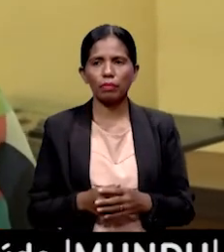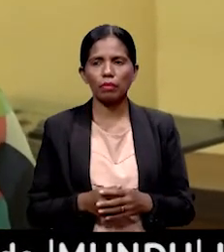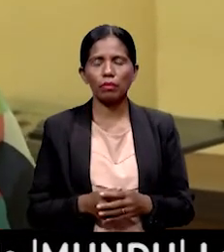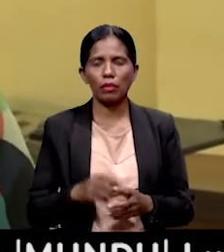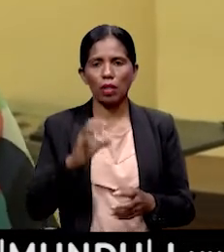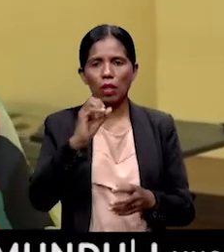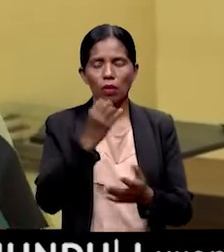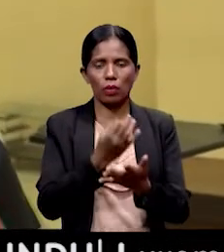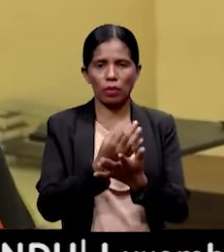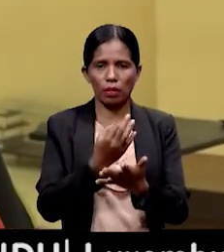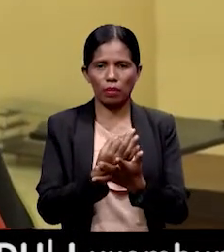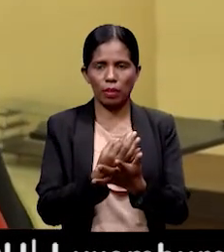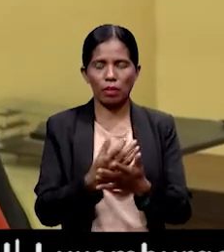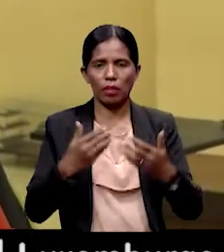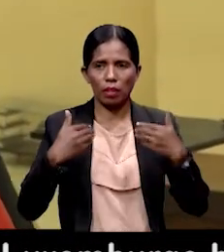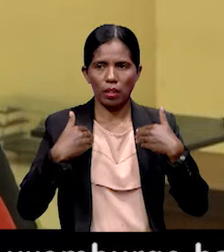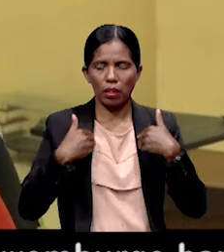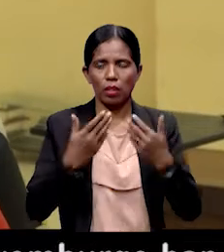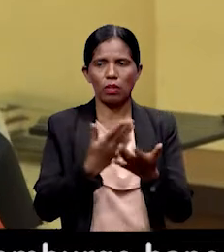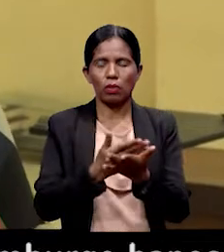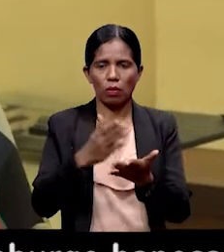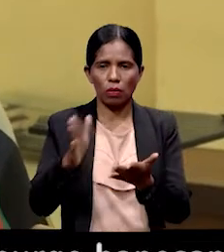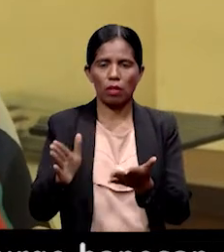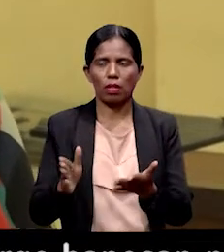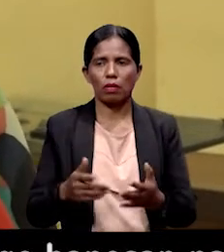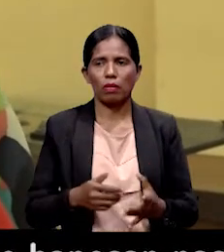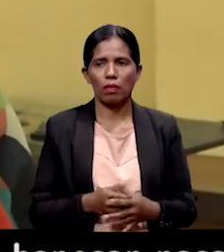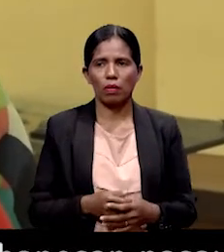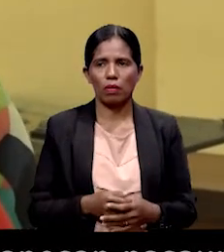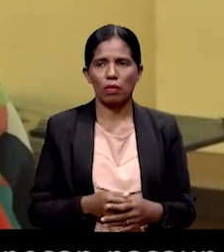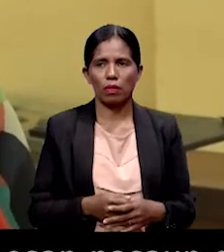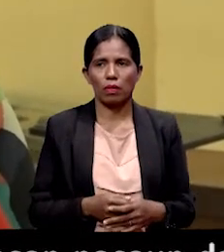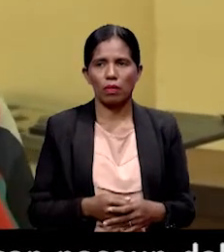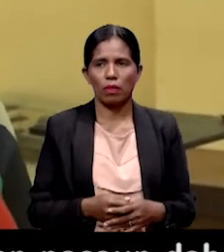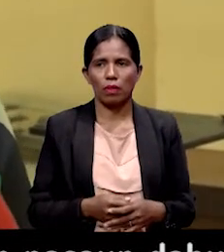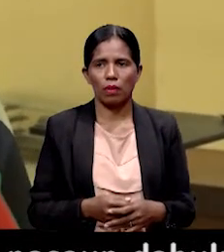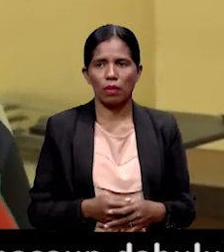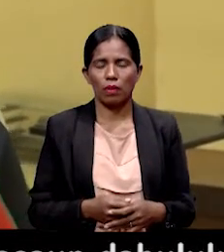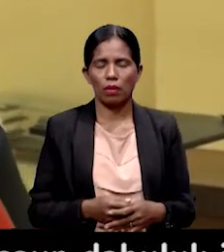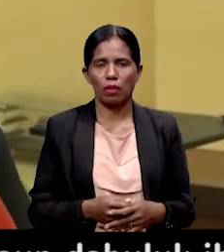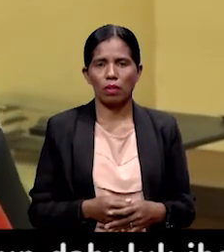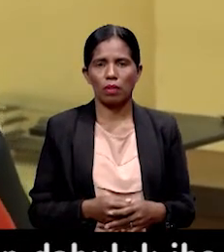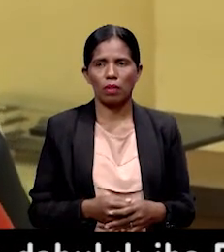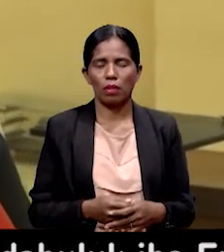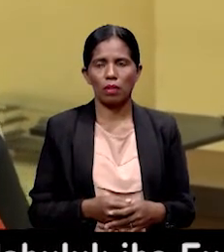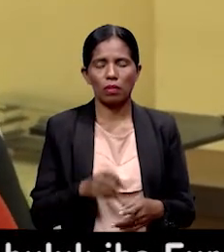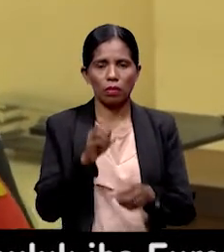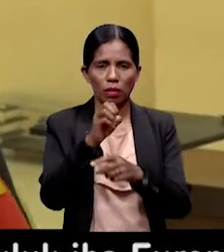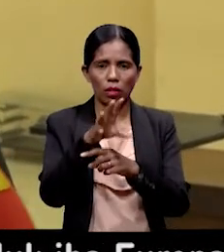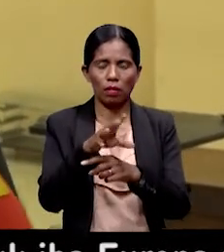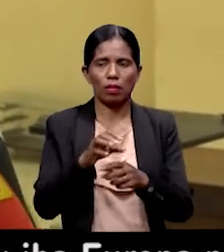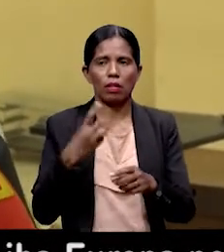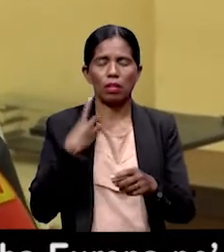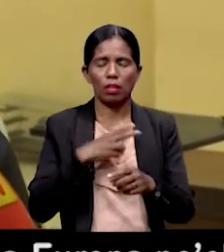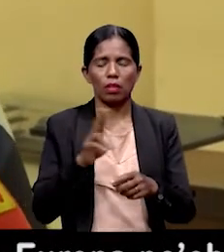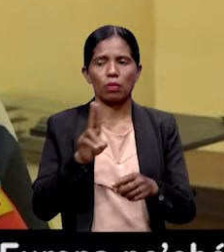orçamento custo operacional nebe iha at sosa de ite sa lampu sorot nebe ma kaita